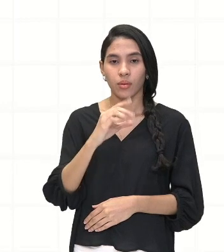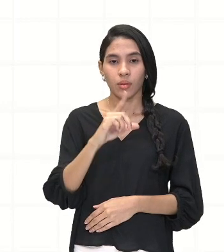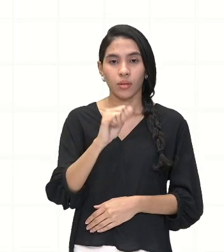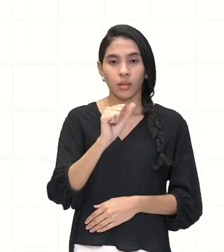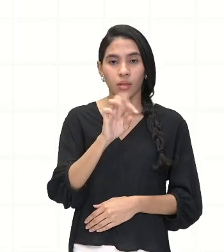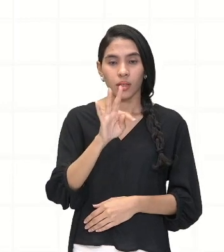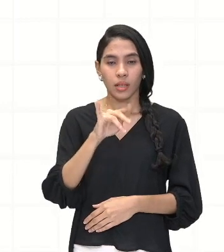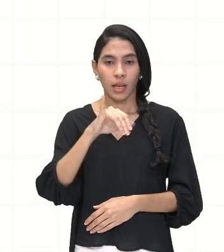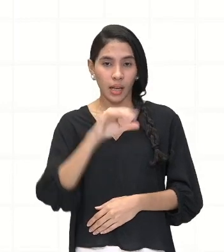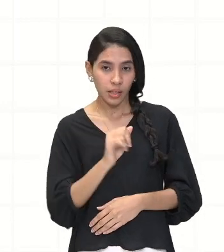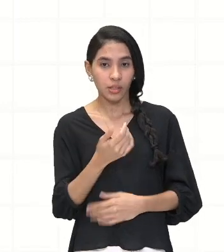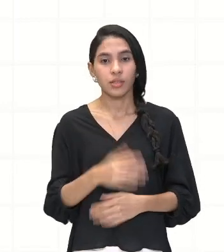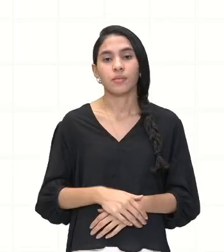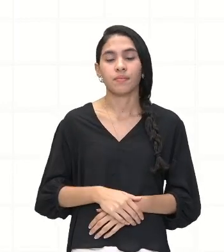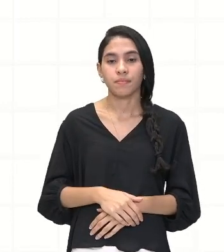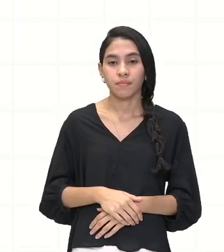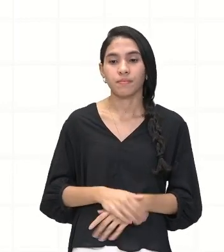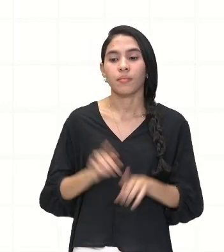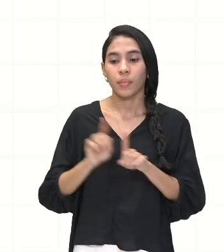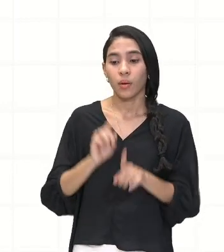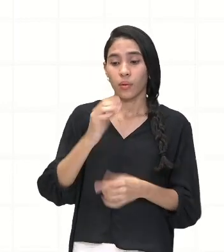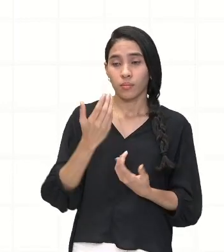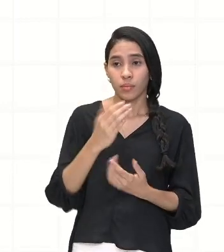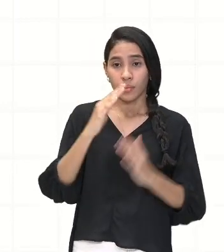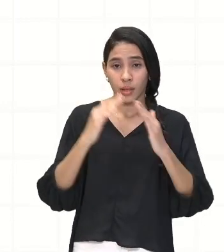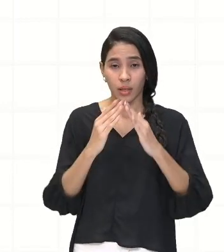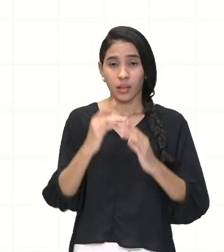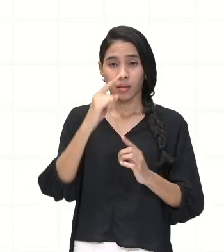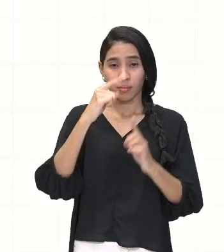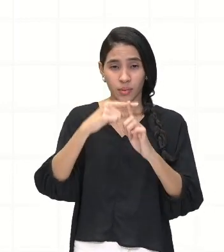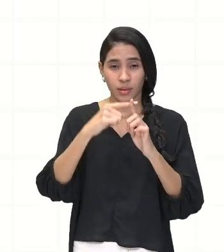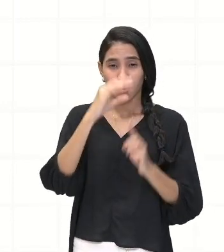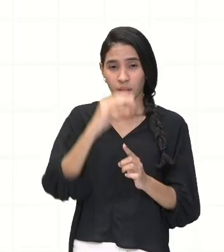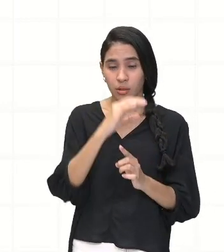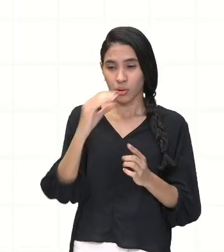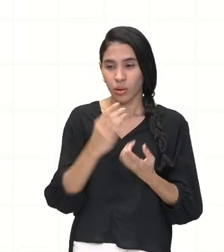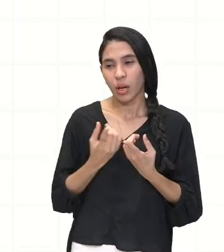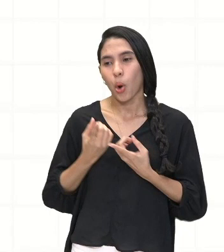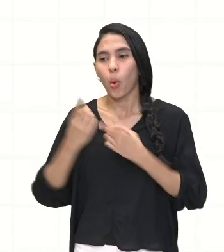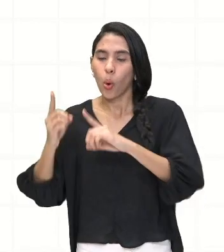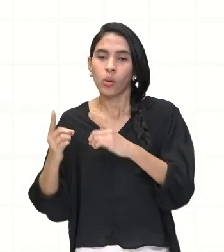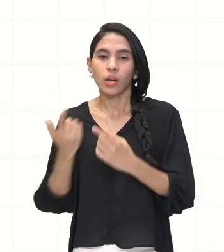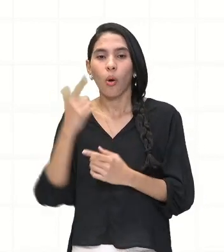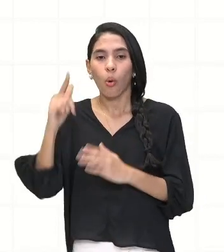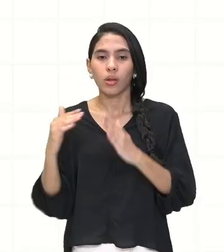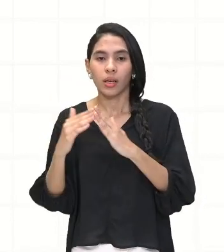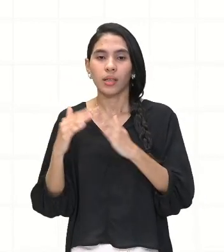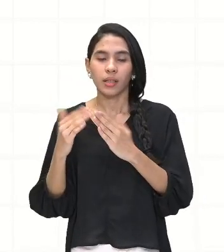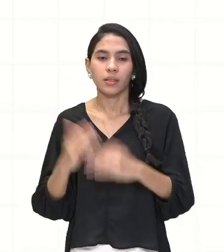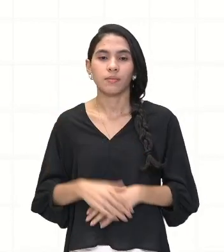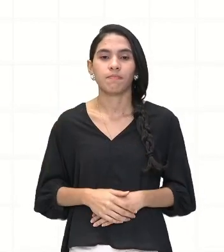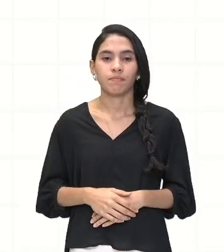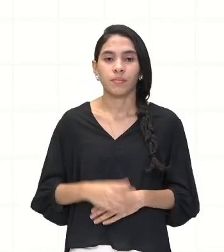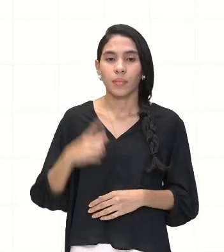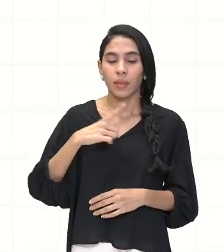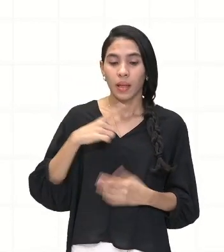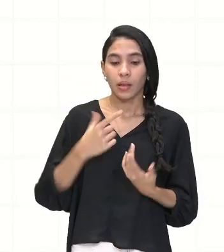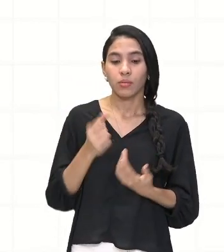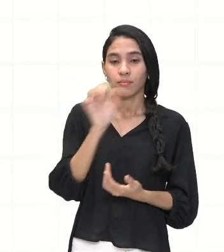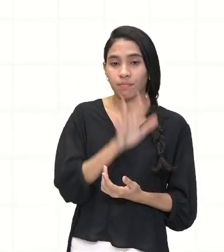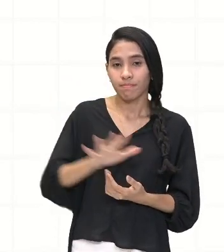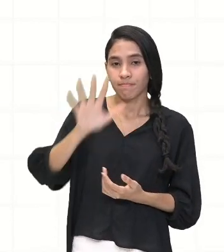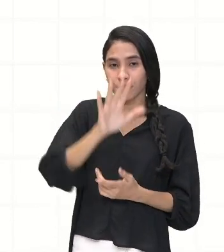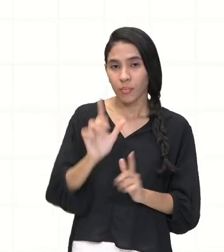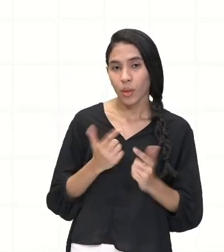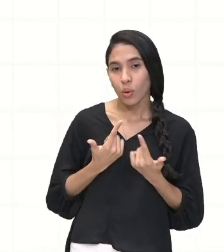católicos perseguiram os protestantes, que vão revidar atacando as imagens